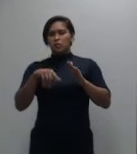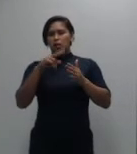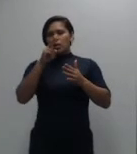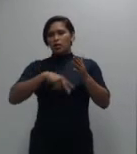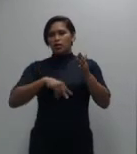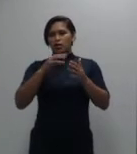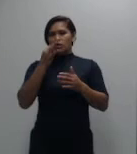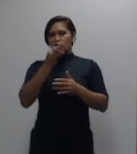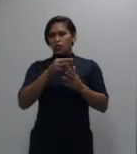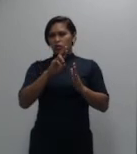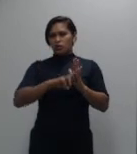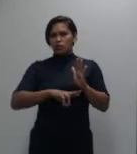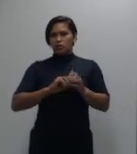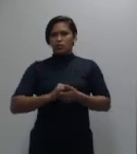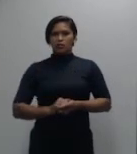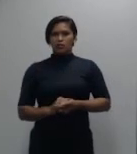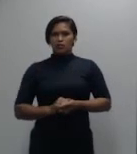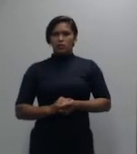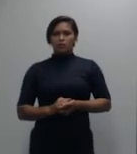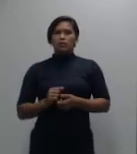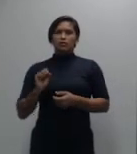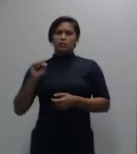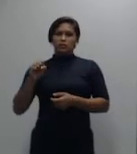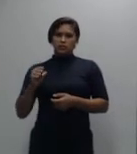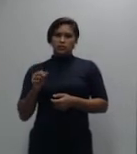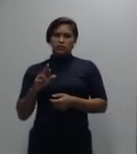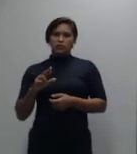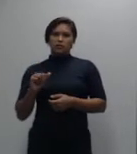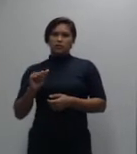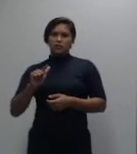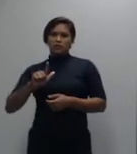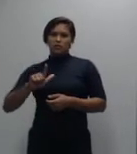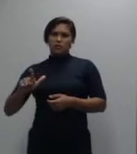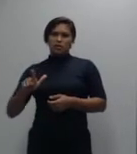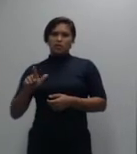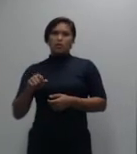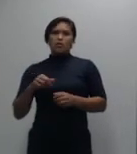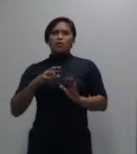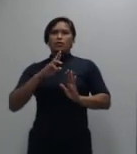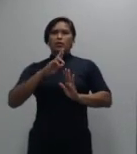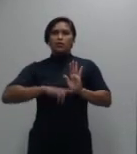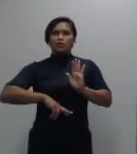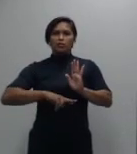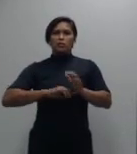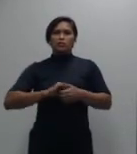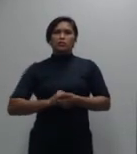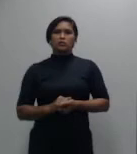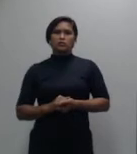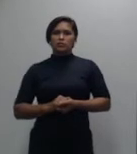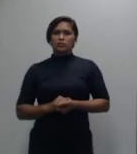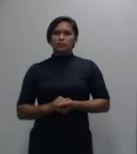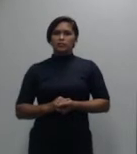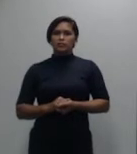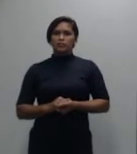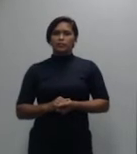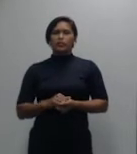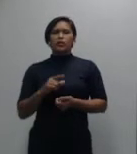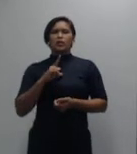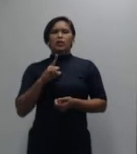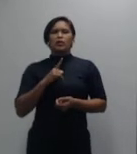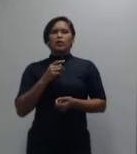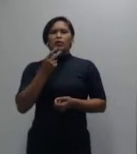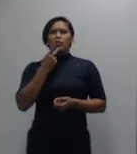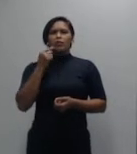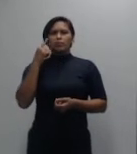relatório dispenso o ministro a u a dispensa do relatório em algum advogado está de fora e